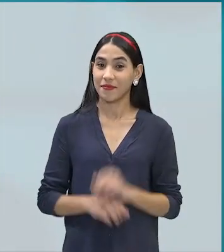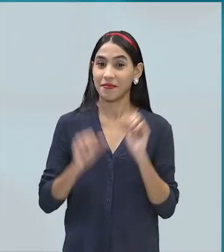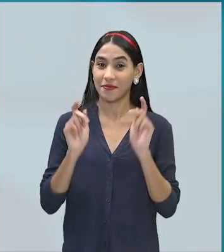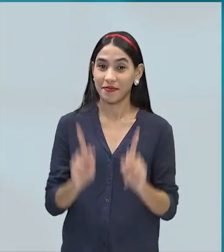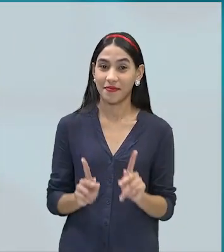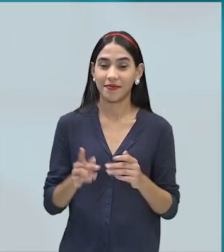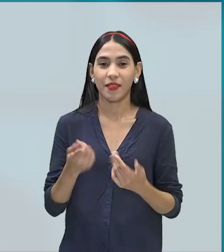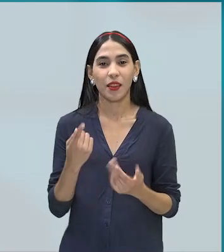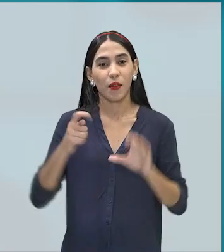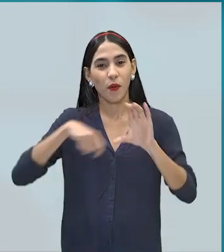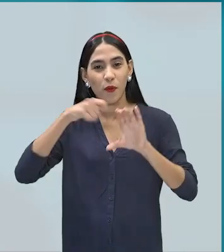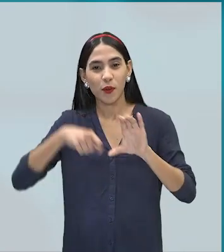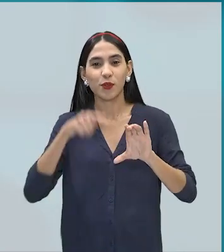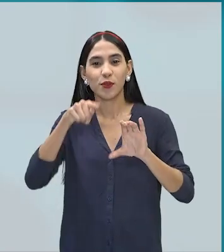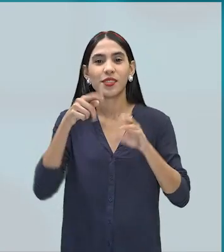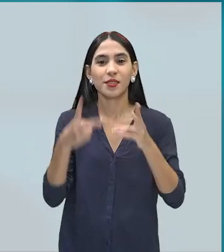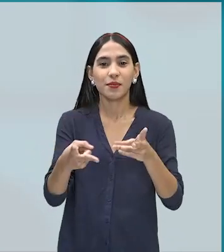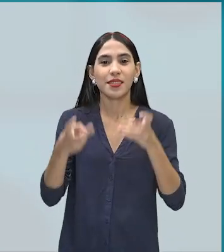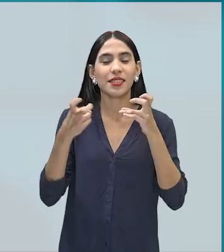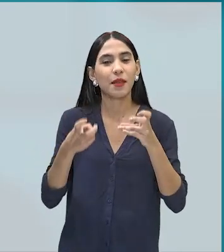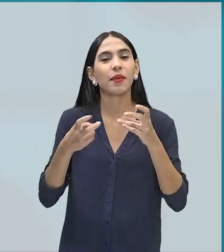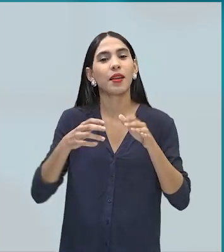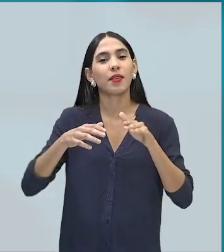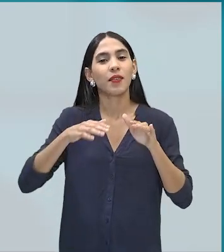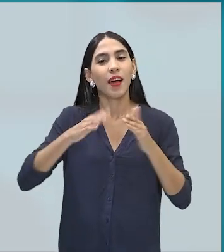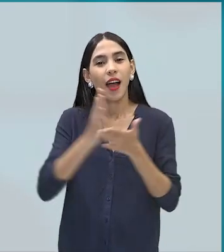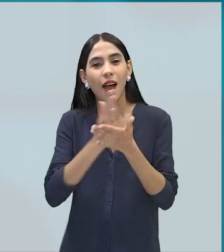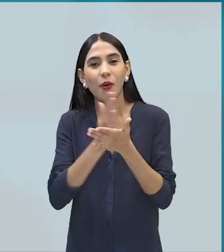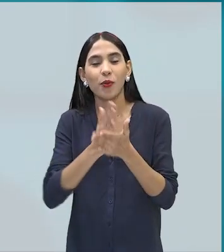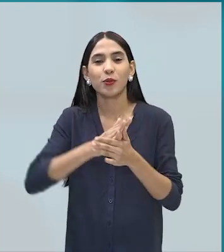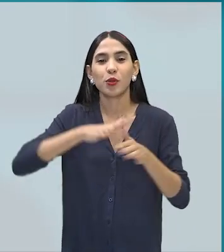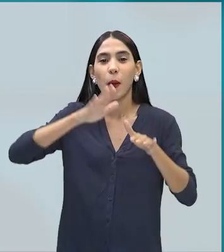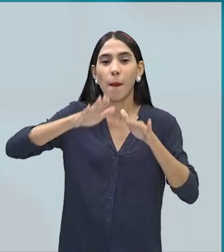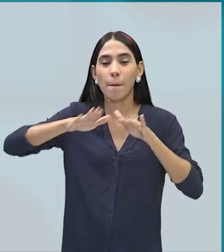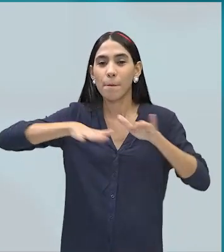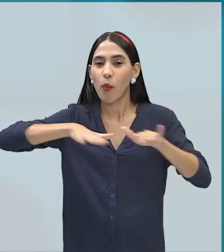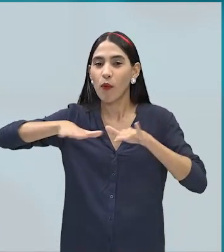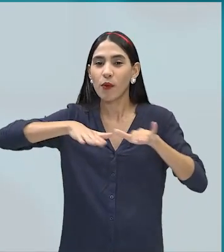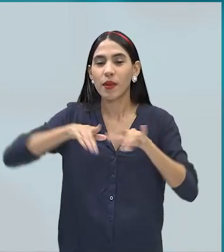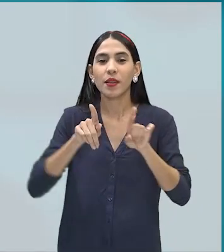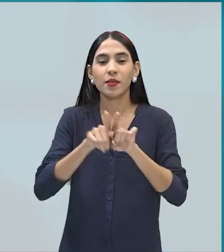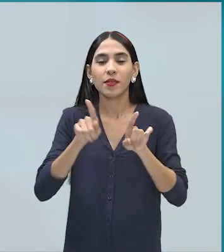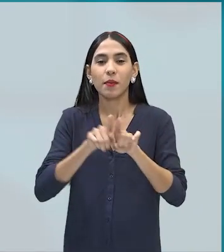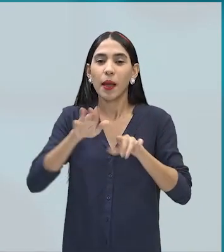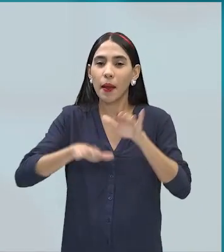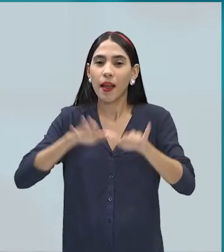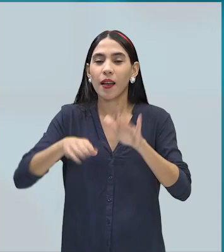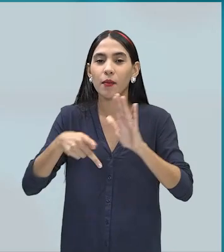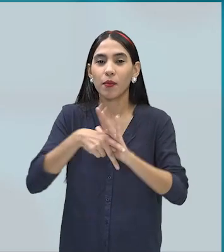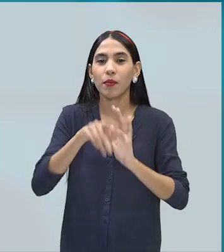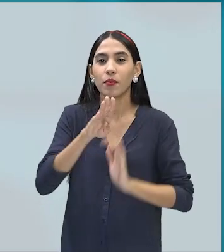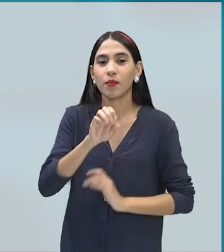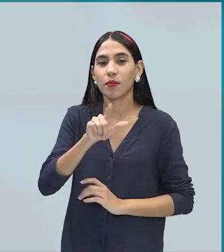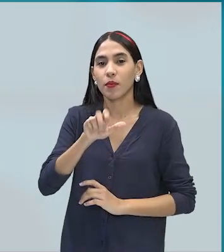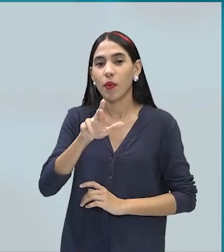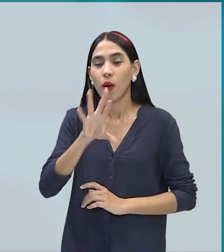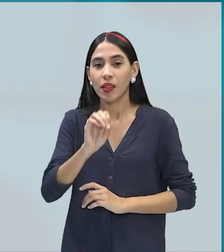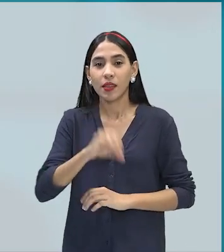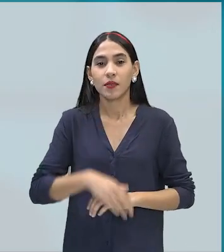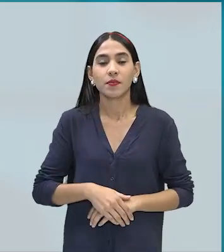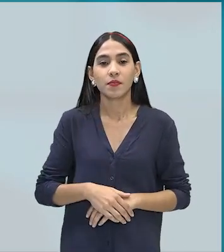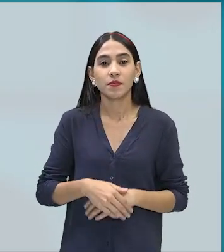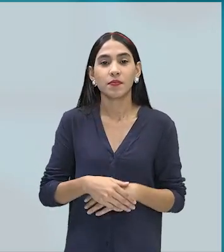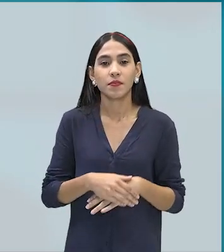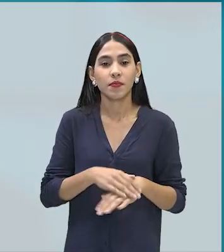Muito bem, então no vídeo vocês puderam visualizar alguns movimentos, alguns passos básicos aí do bolero, como